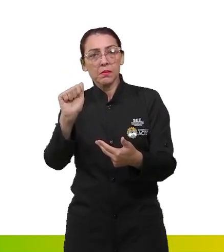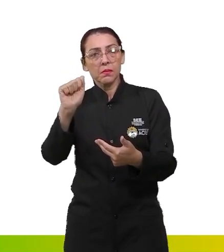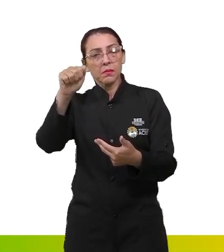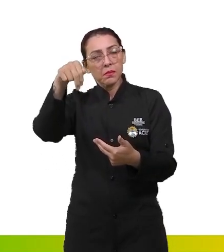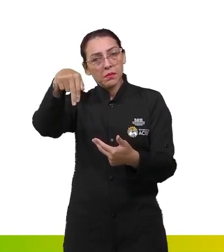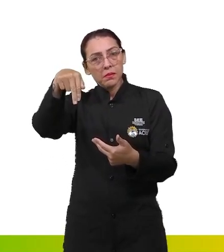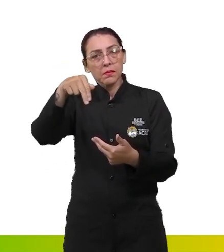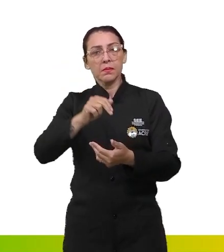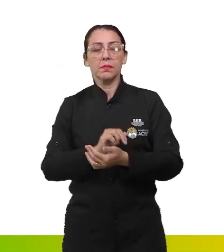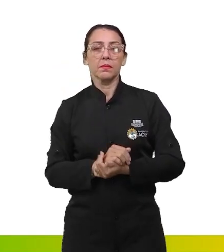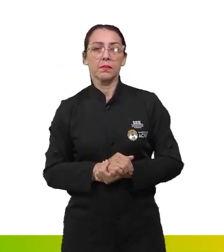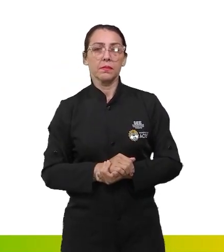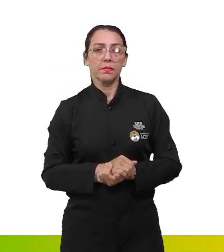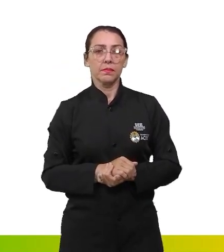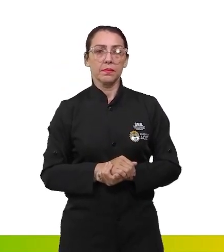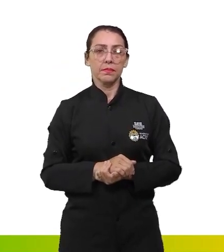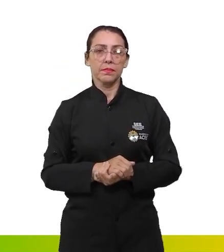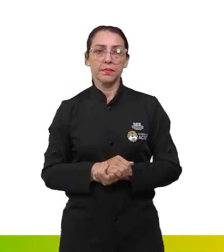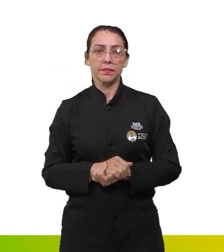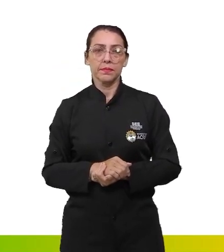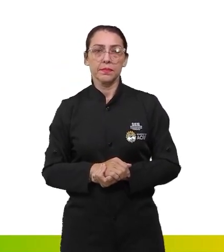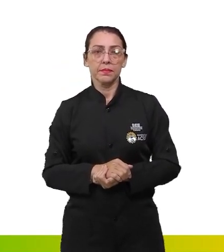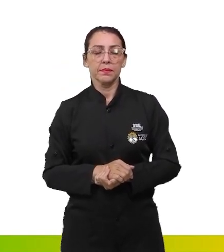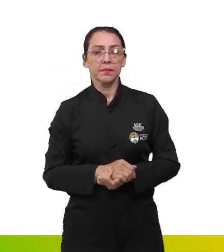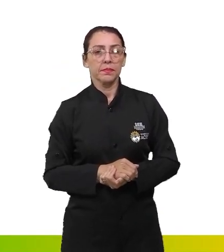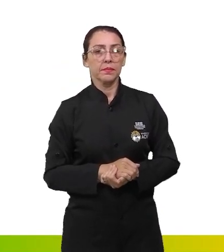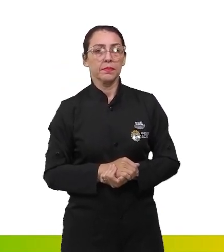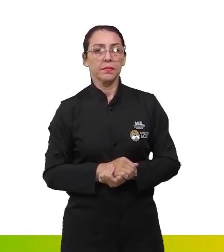As maçãs me gustam.